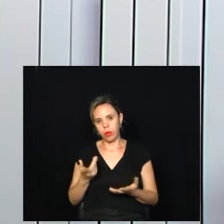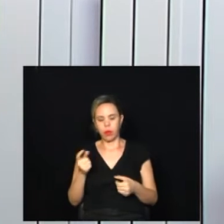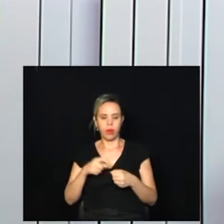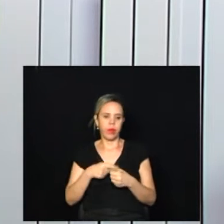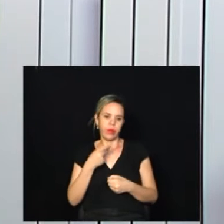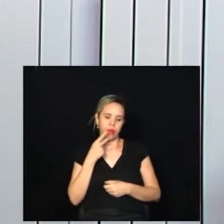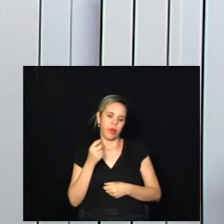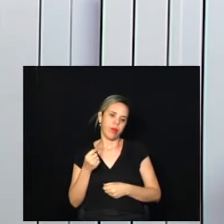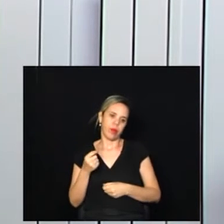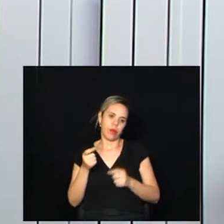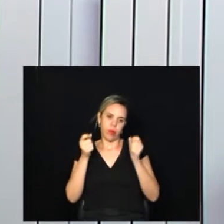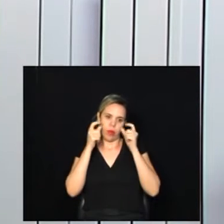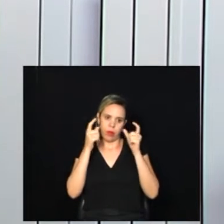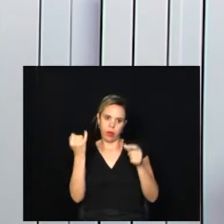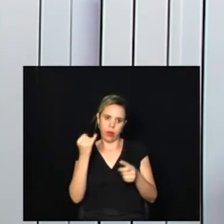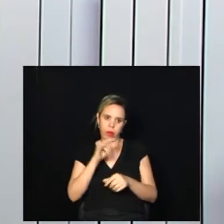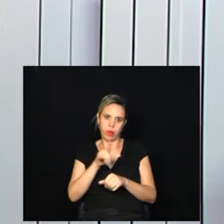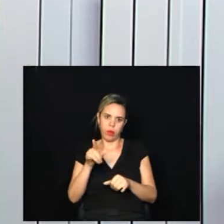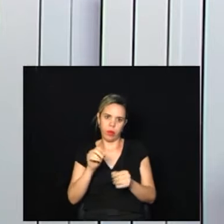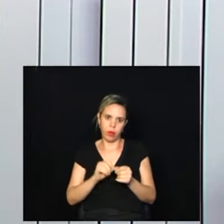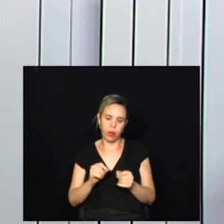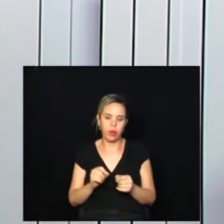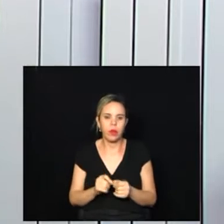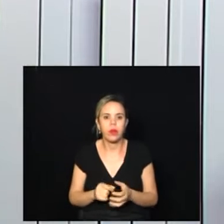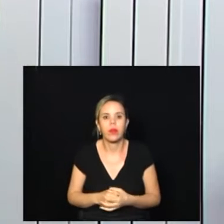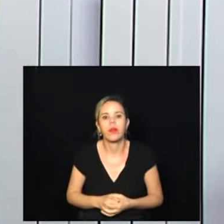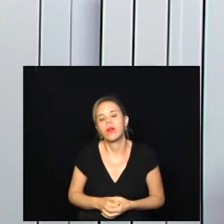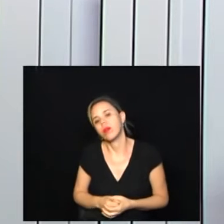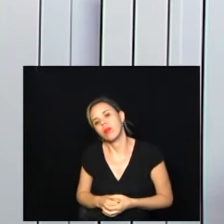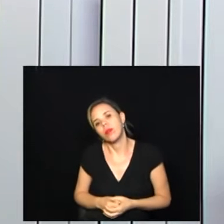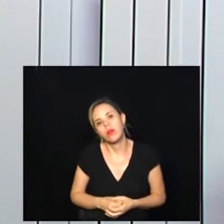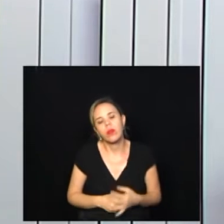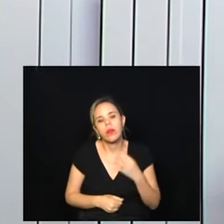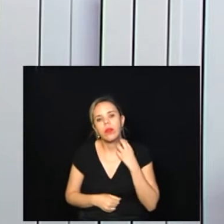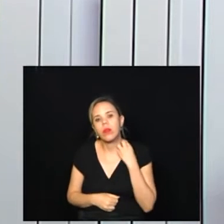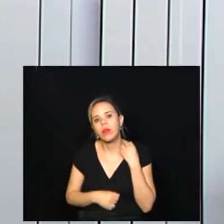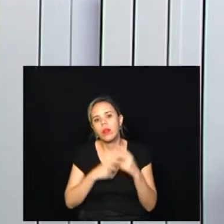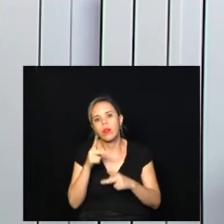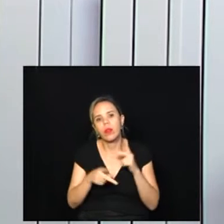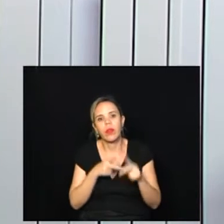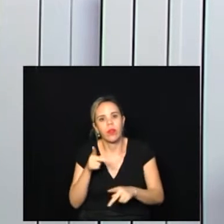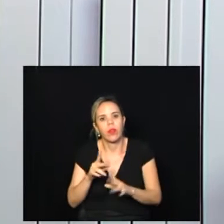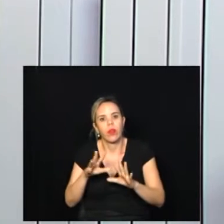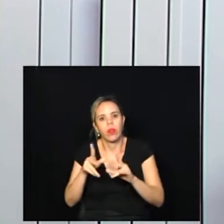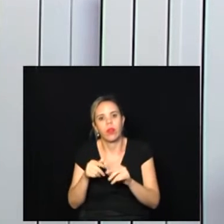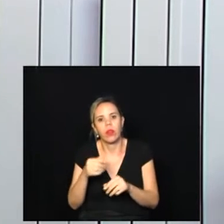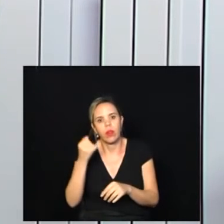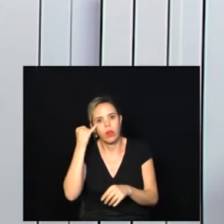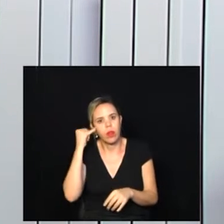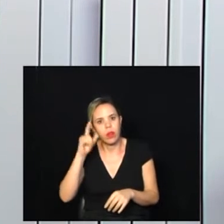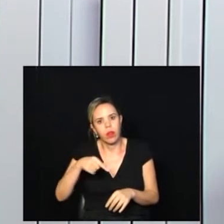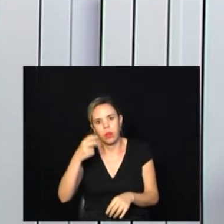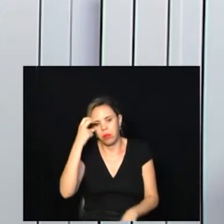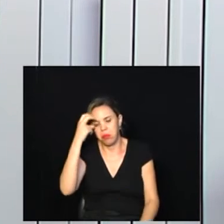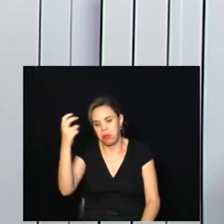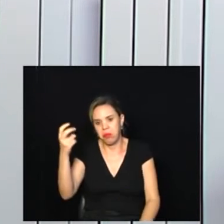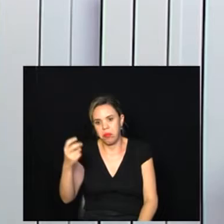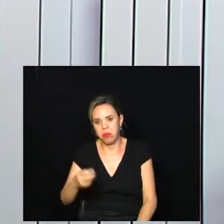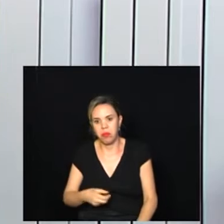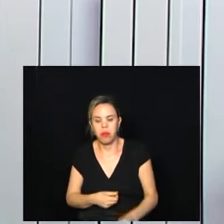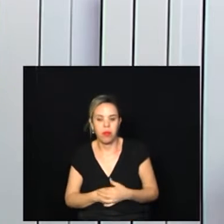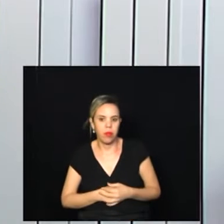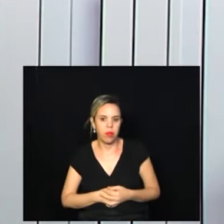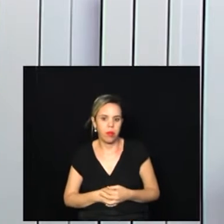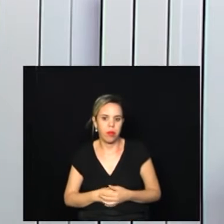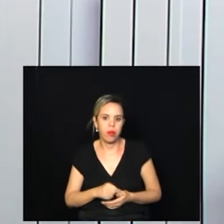voltar um pouquinho, um alerta importante que você fez, Lígia, quando você falou assim, as pessoas falavam assim, todo japonês é inteligente,